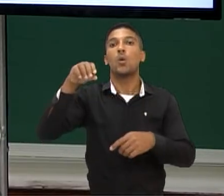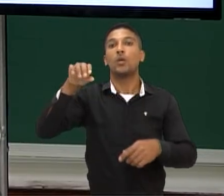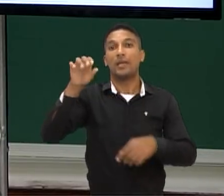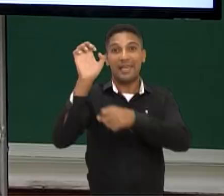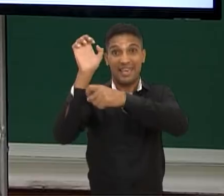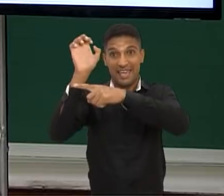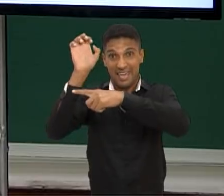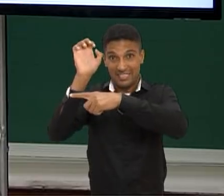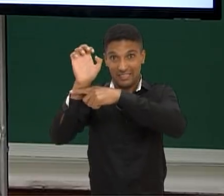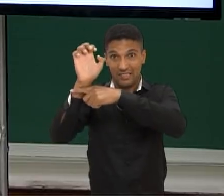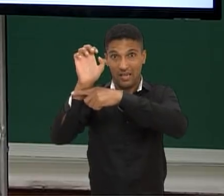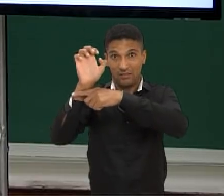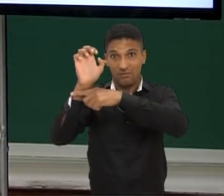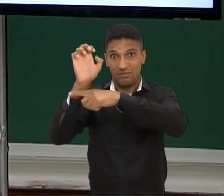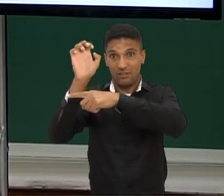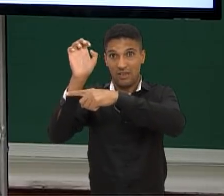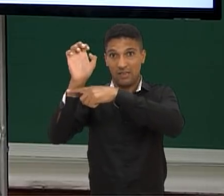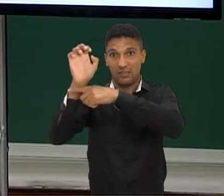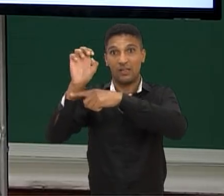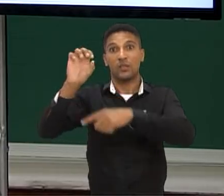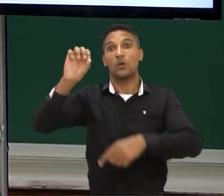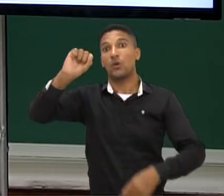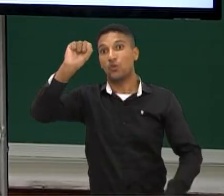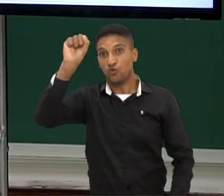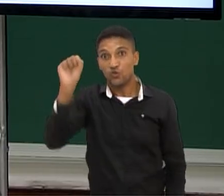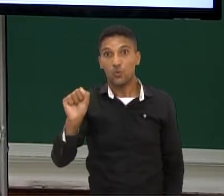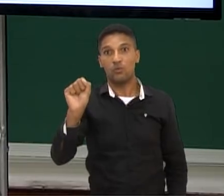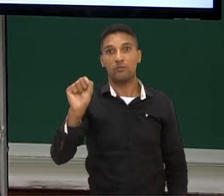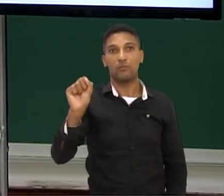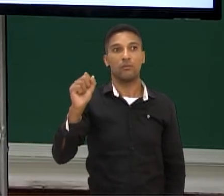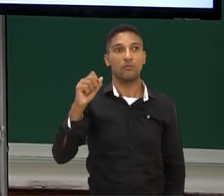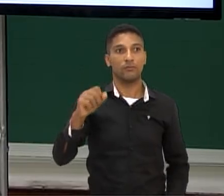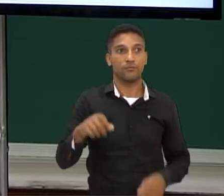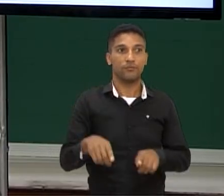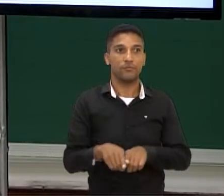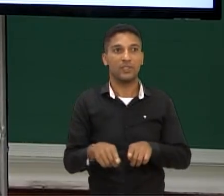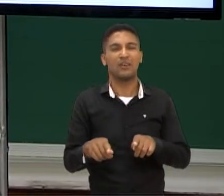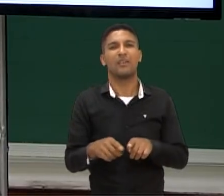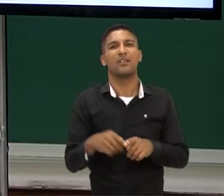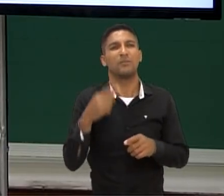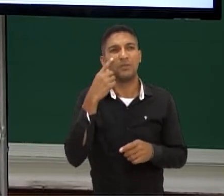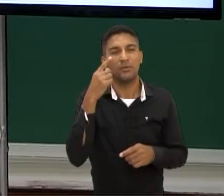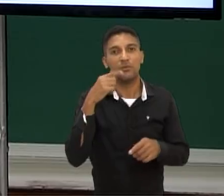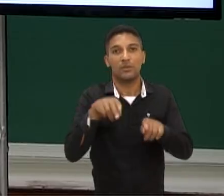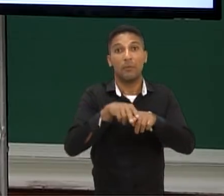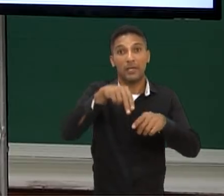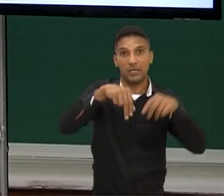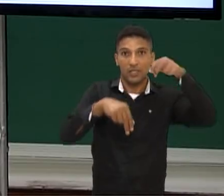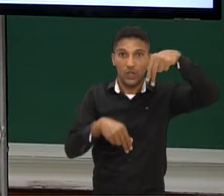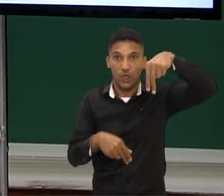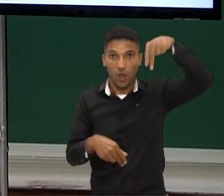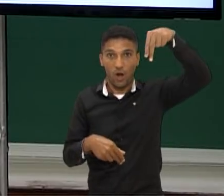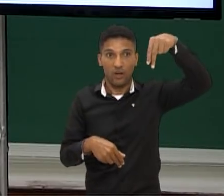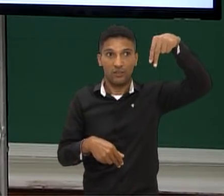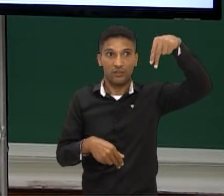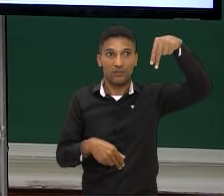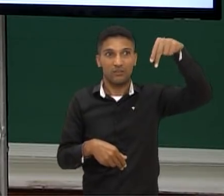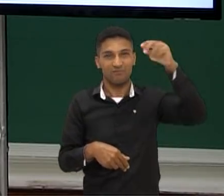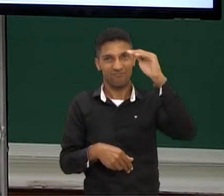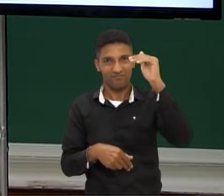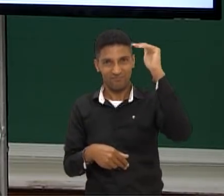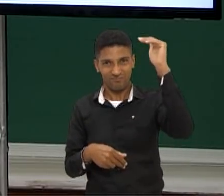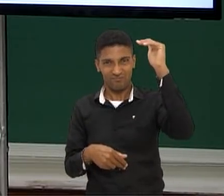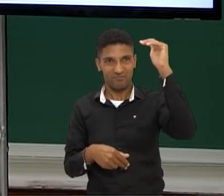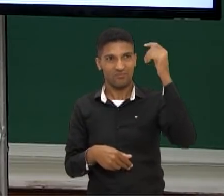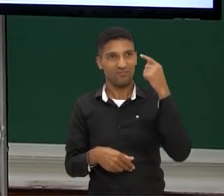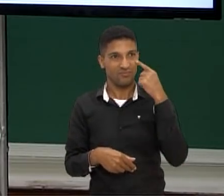também Porto Velho e Rio Branco, só nas capitais da região Norte. E podemos falar que